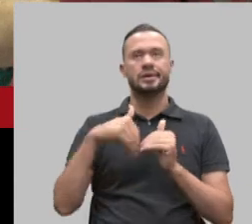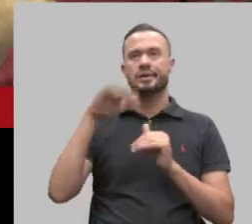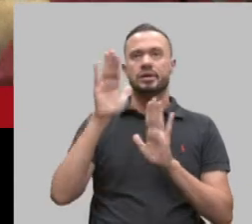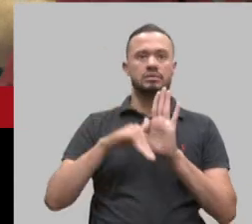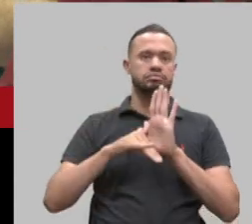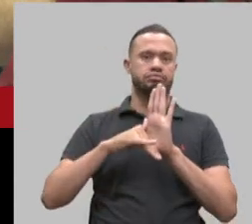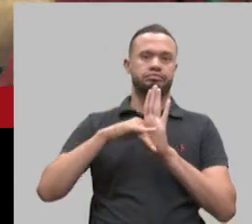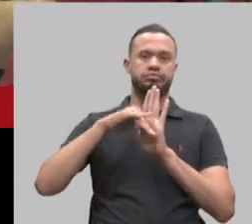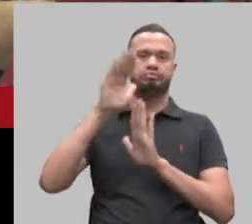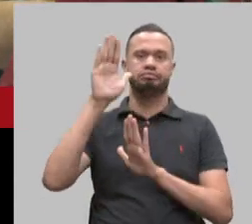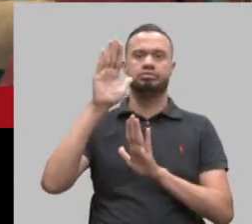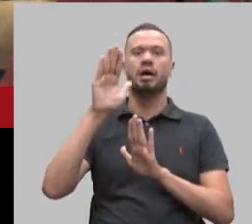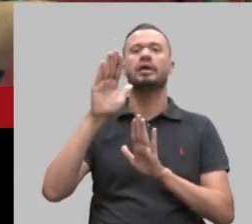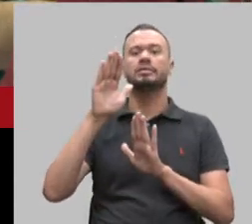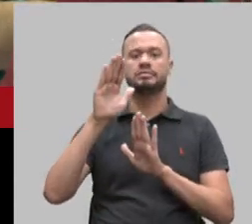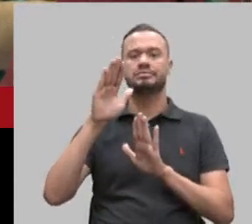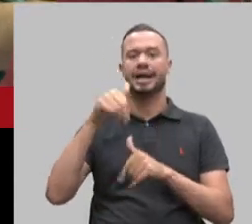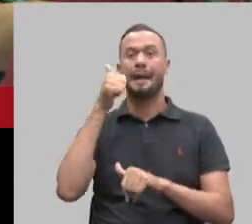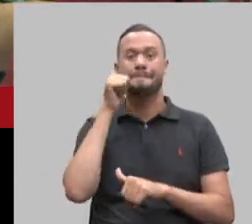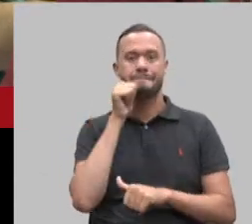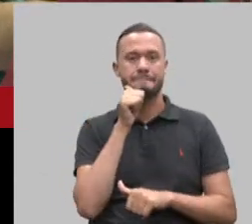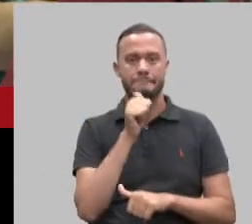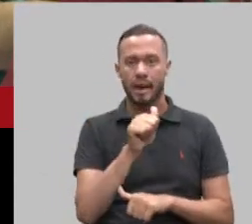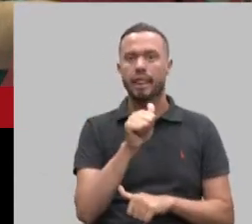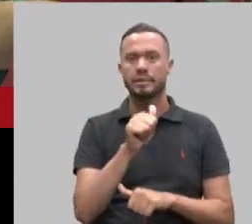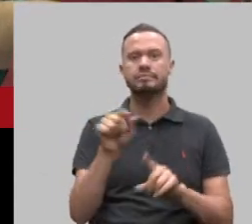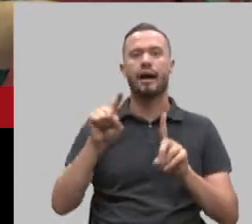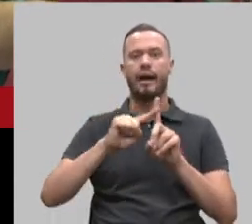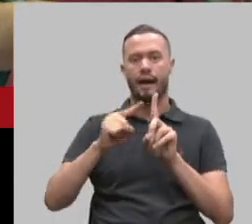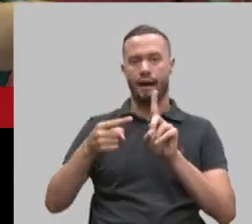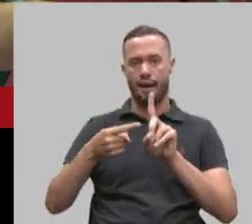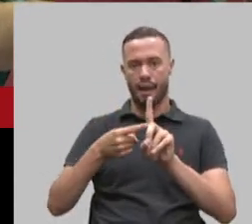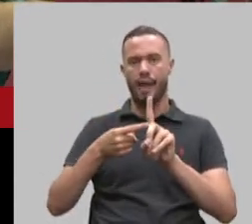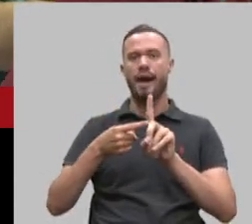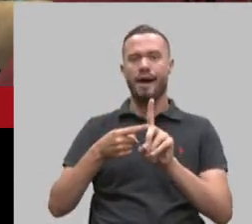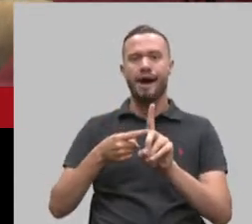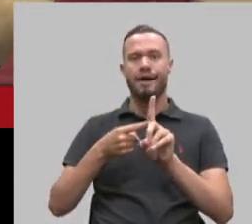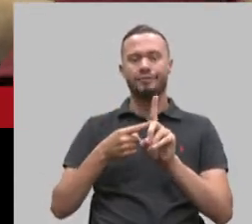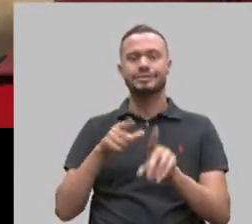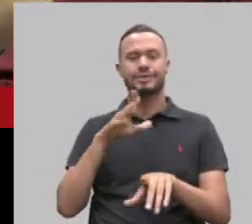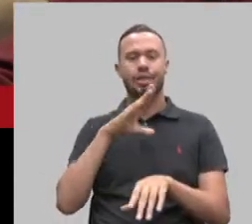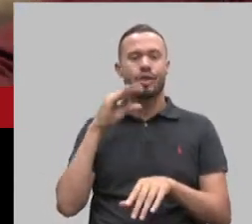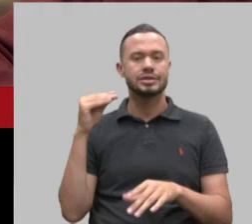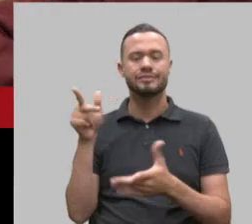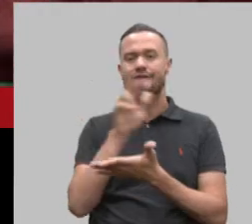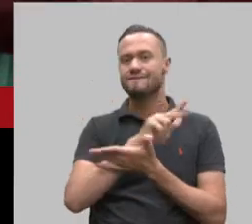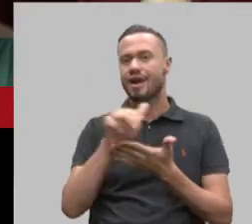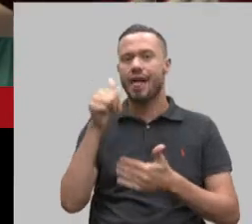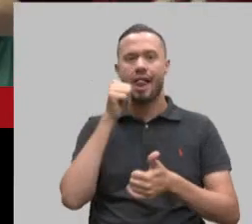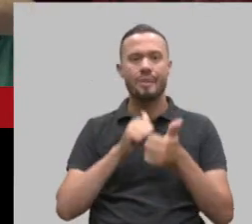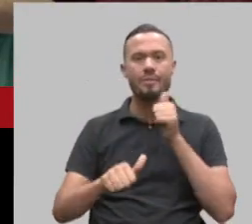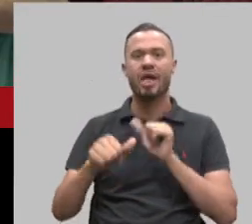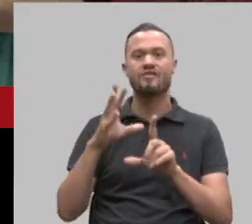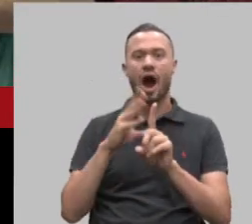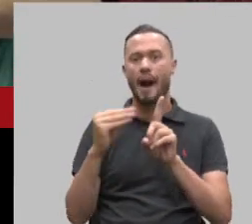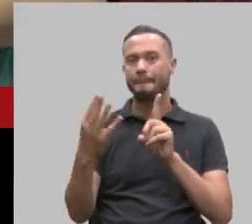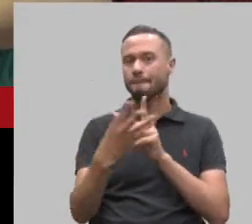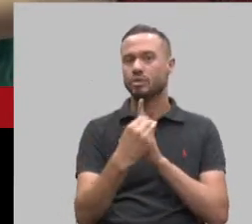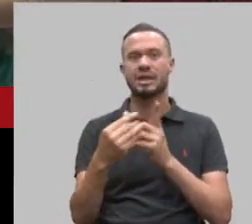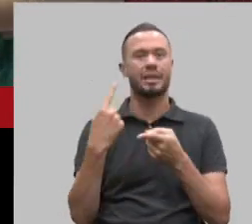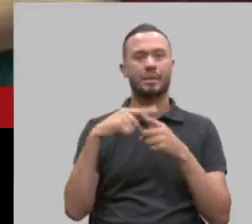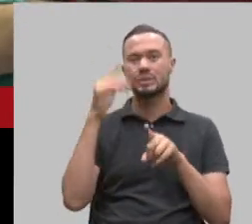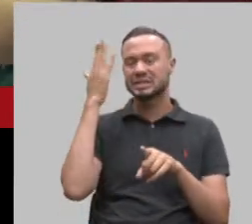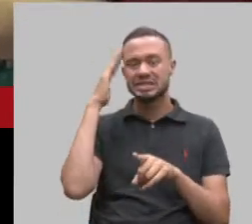evasão escolar principalmente de meninas é a gravidez na adolescência muitas meninas foram abusadas e não sabem disso porque não tem o conhecimento